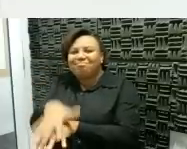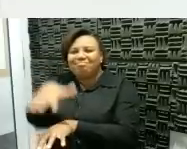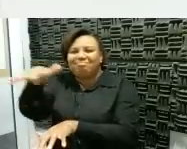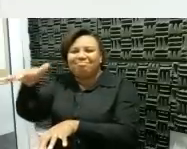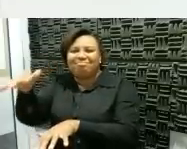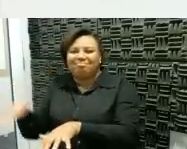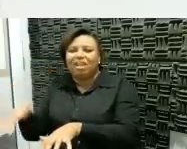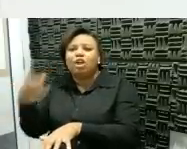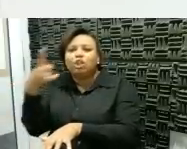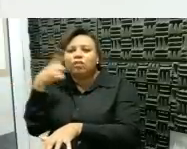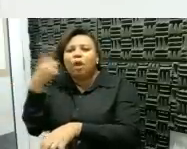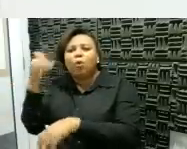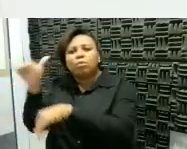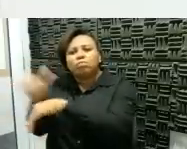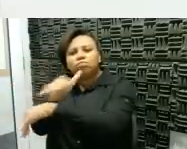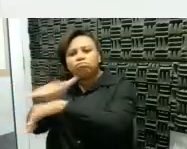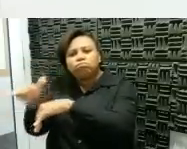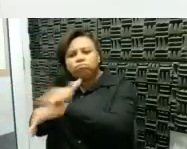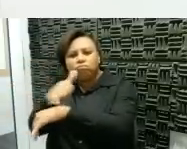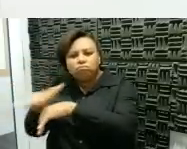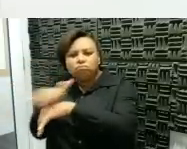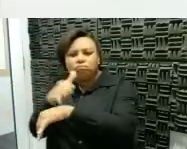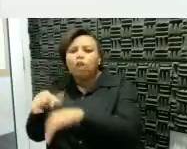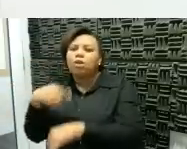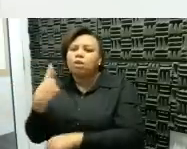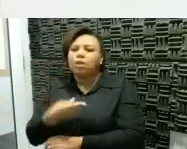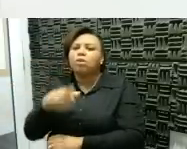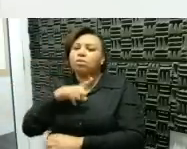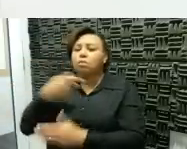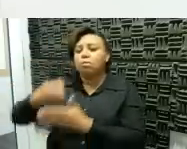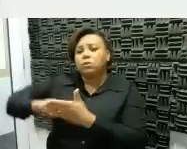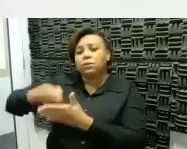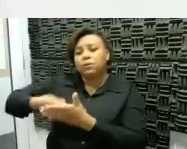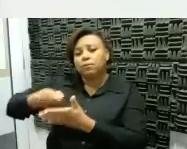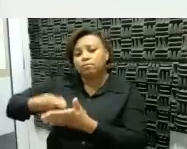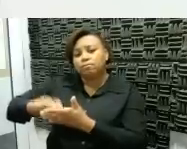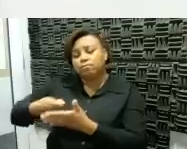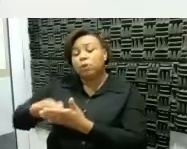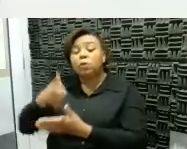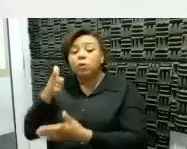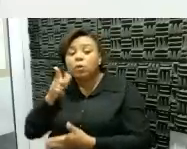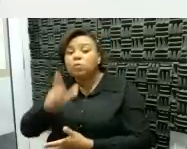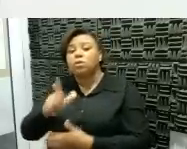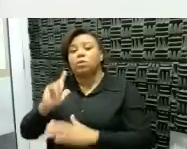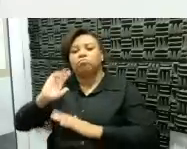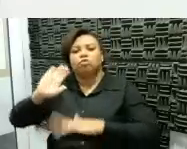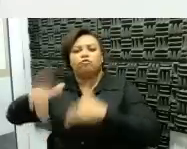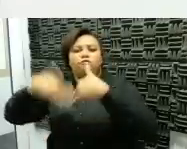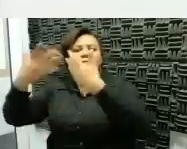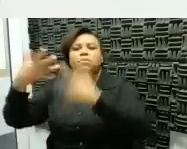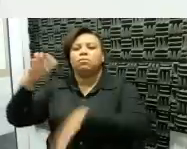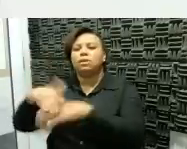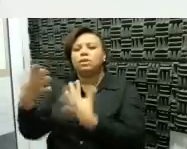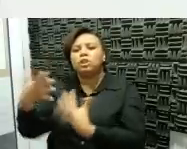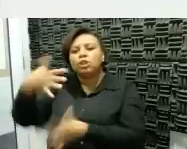que a gente que que a gente tá tentando né Eh chegar num num desenvolvimento mais inclusivo que não estão dando muito certo